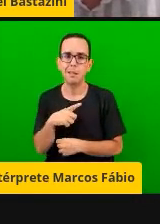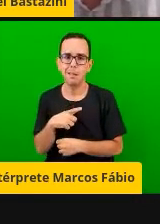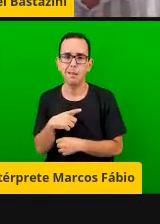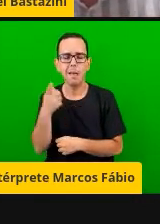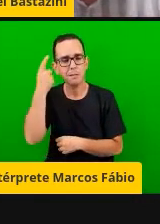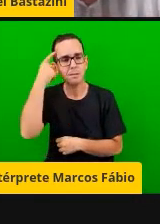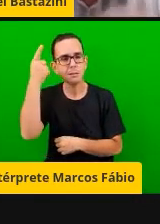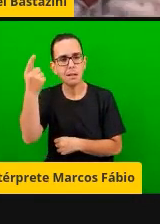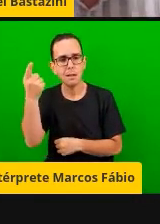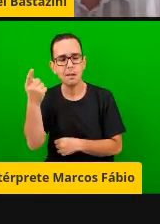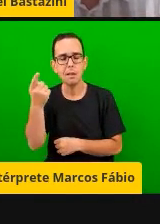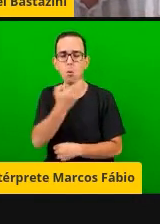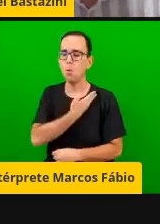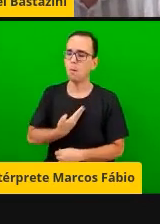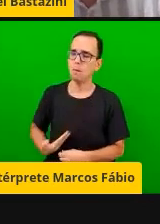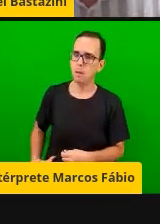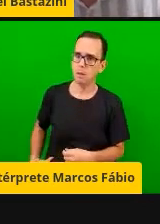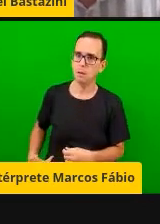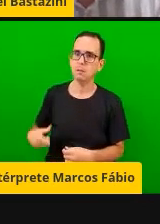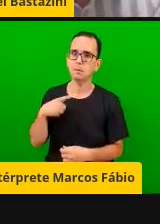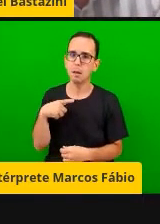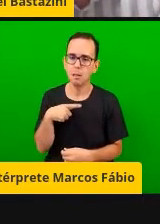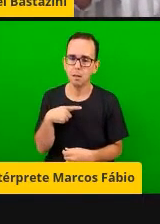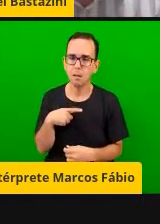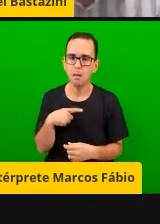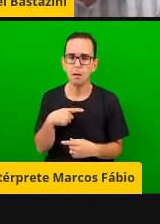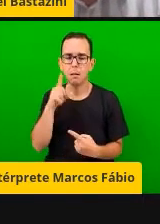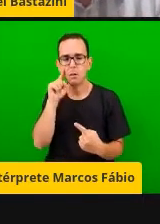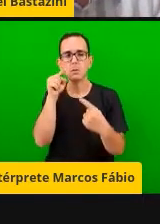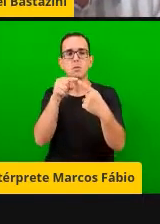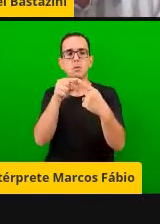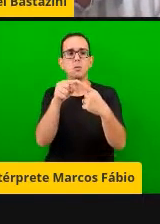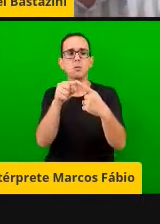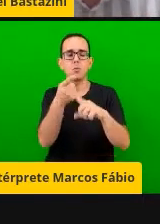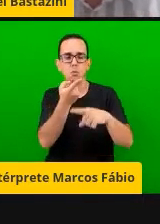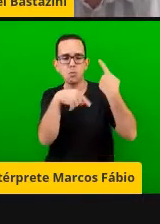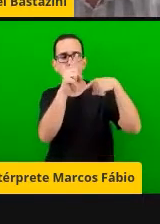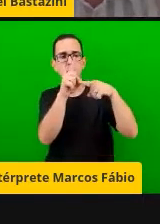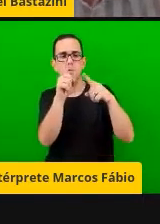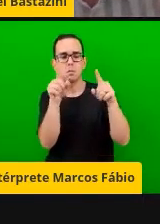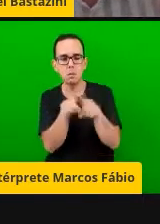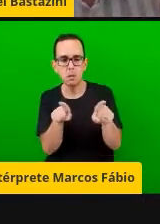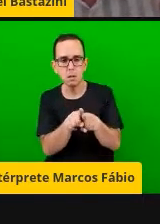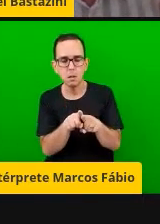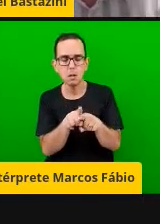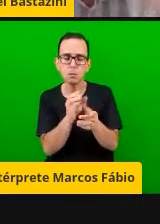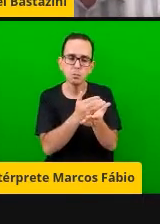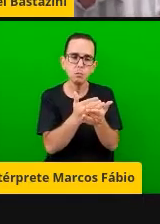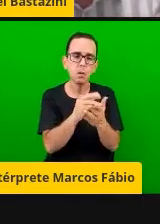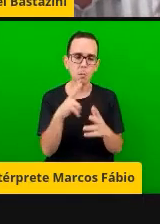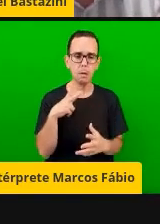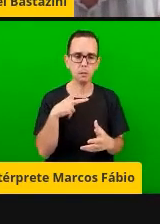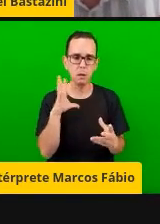O Estado levando esse tipo de reforma em detrimento da iniciativa privada e assim por